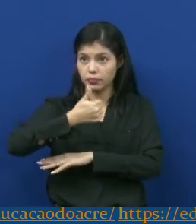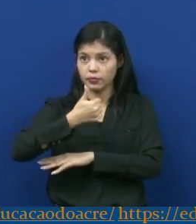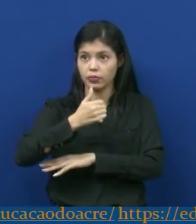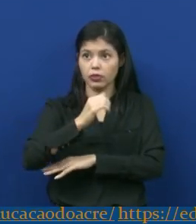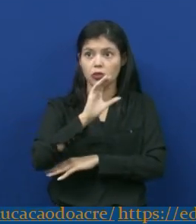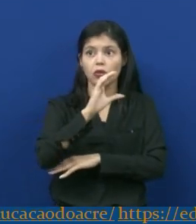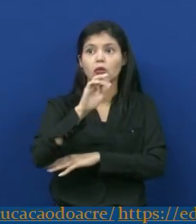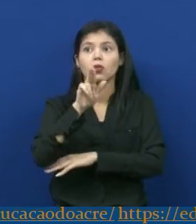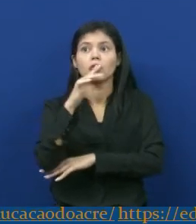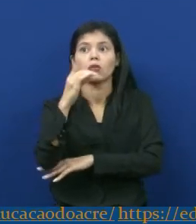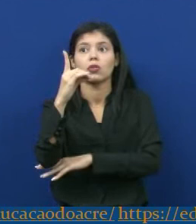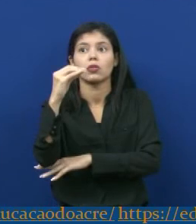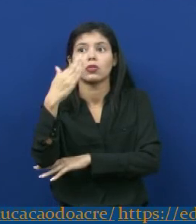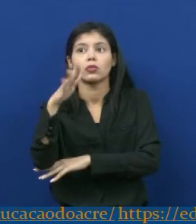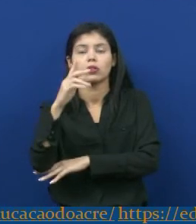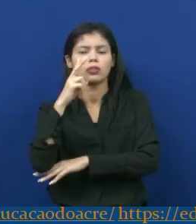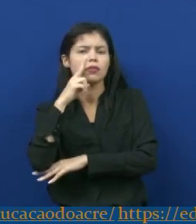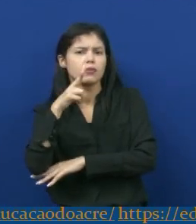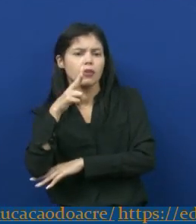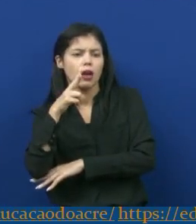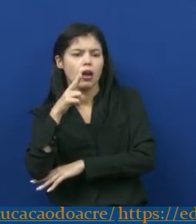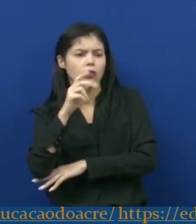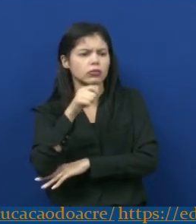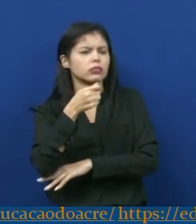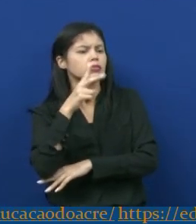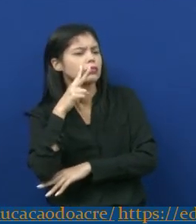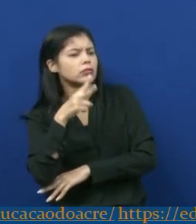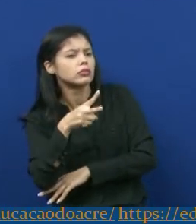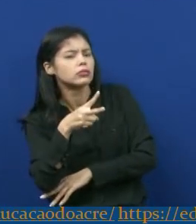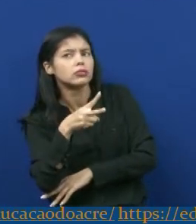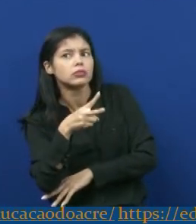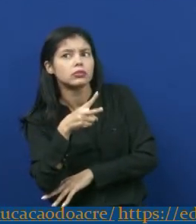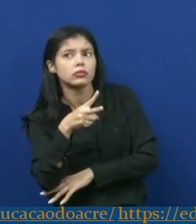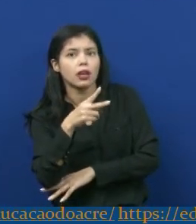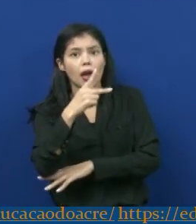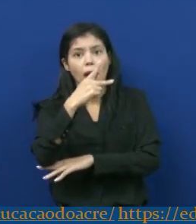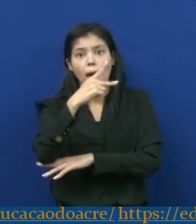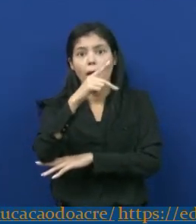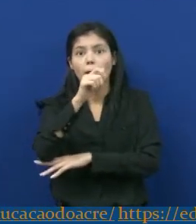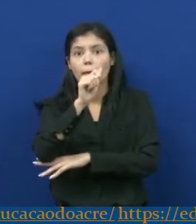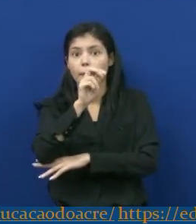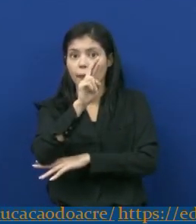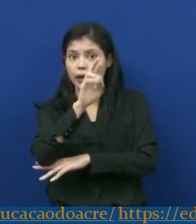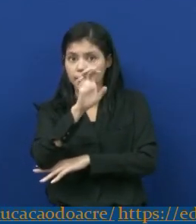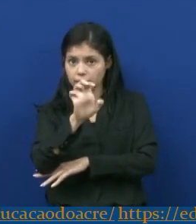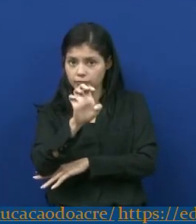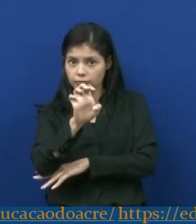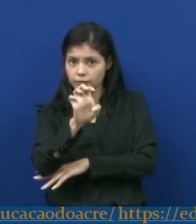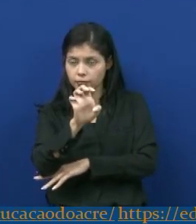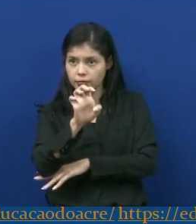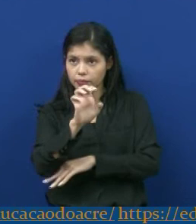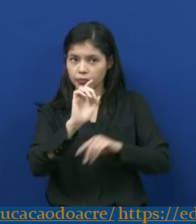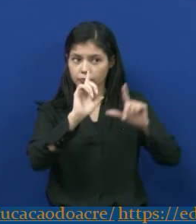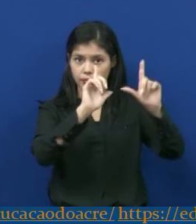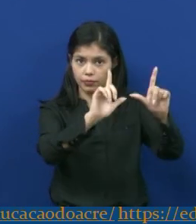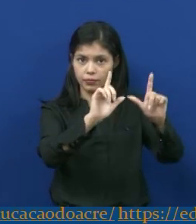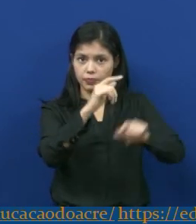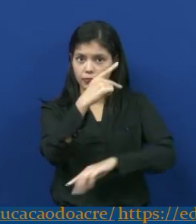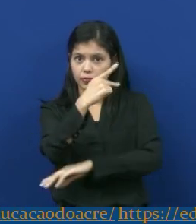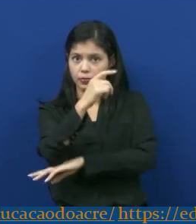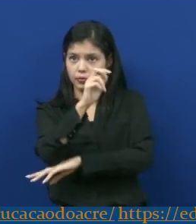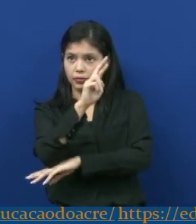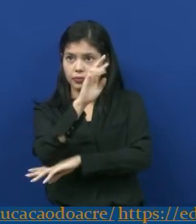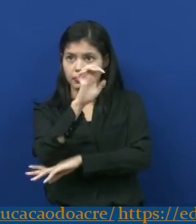Quando ves este señal, se eu digo que tiene que parar, certo? Utilizando aí, ó, a perífrase